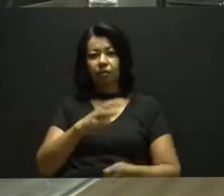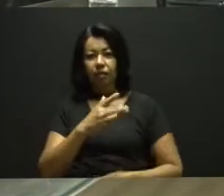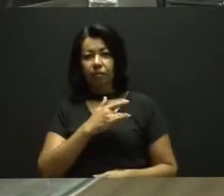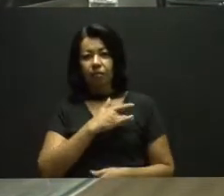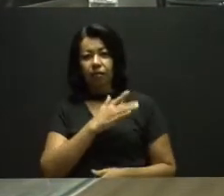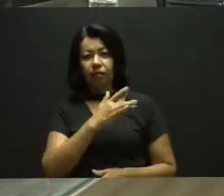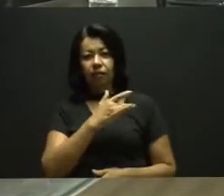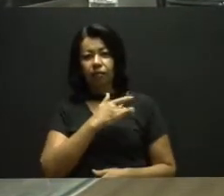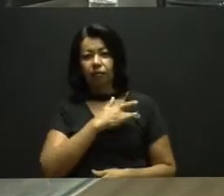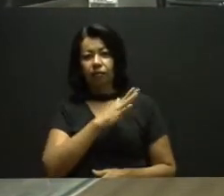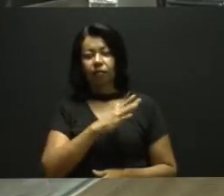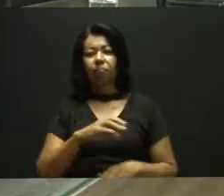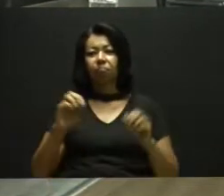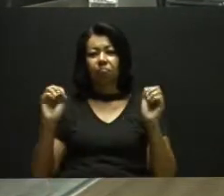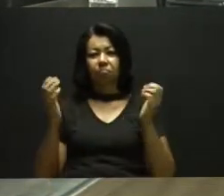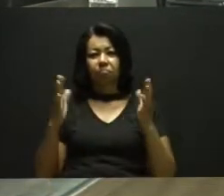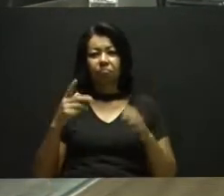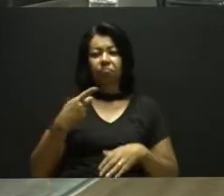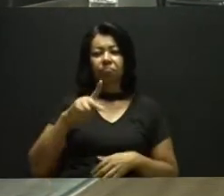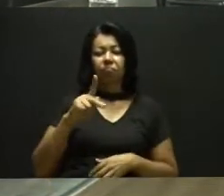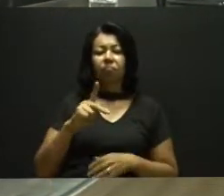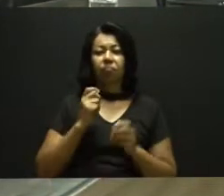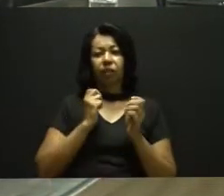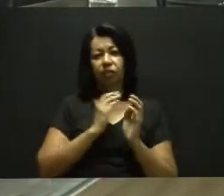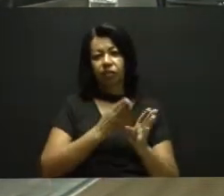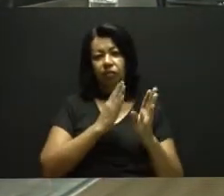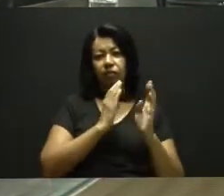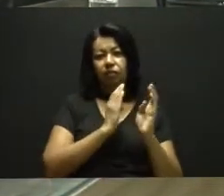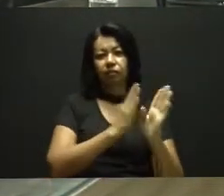para frente e marchena